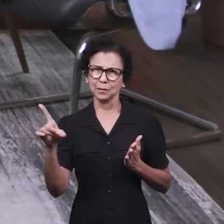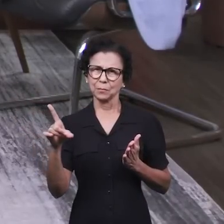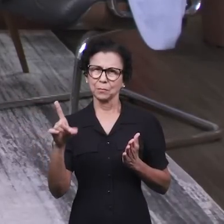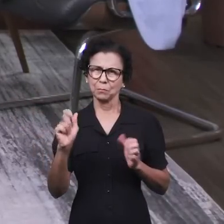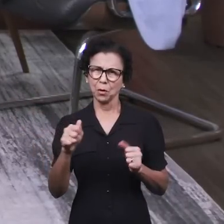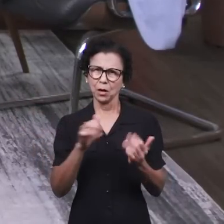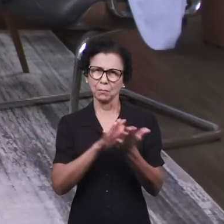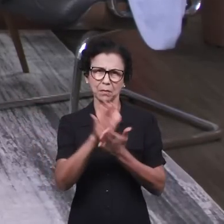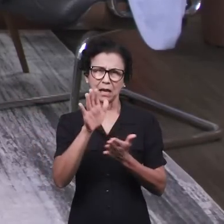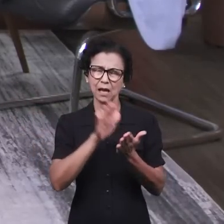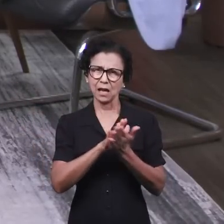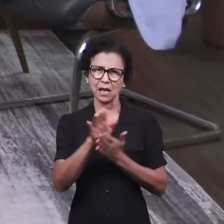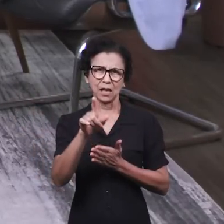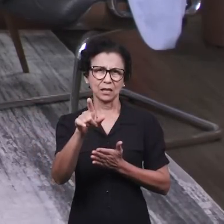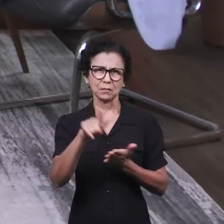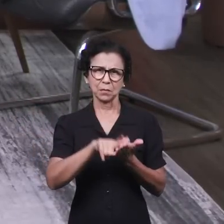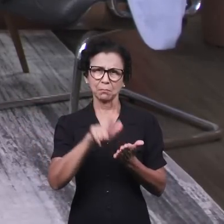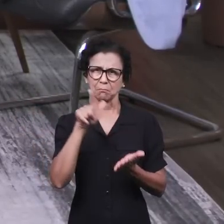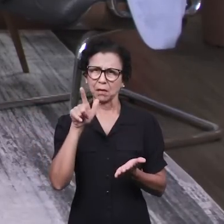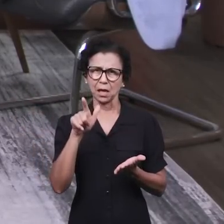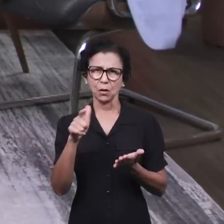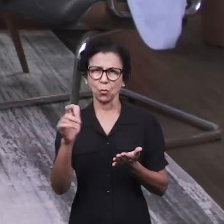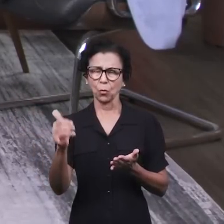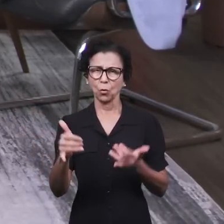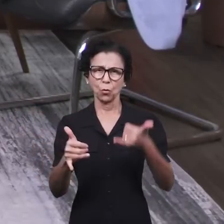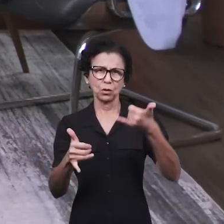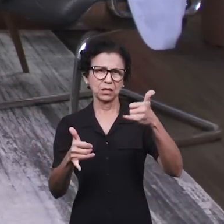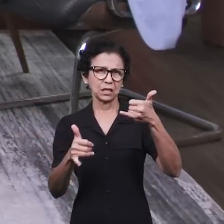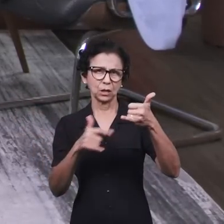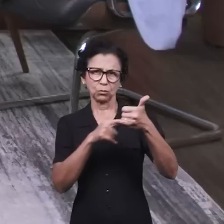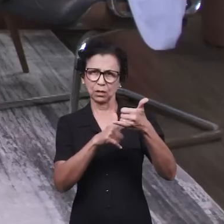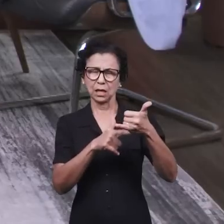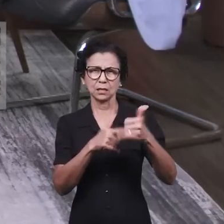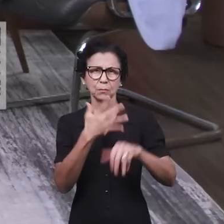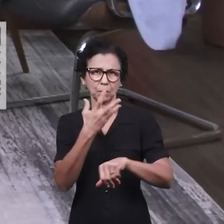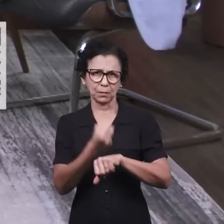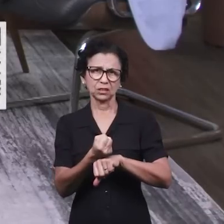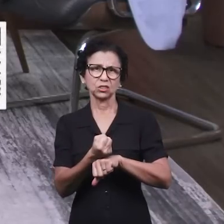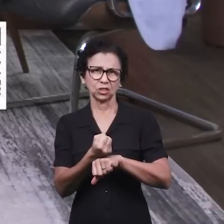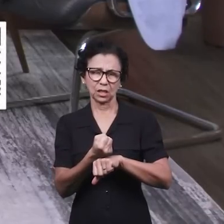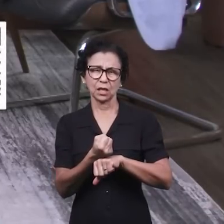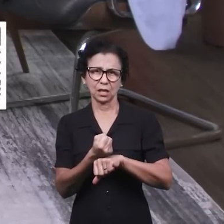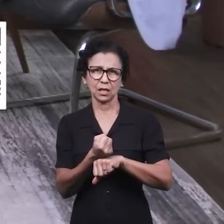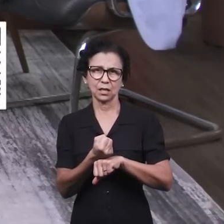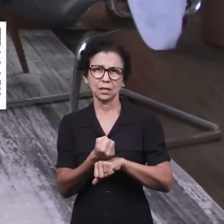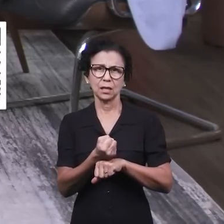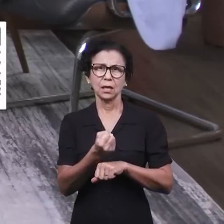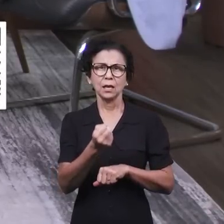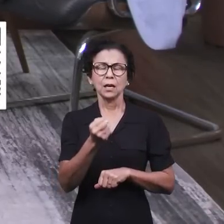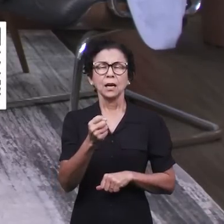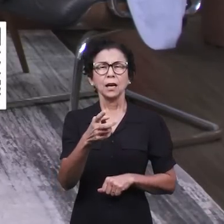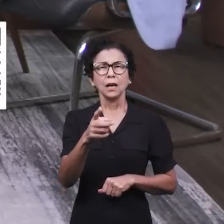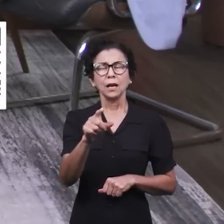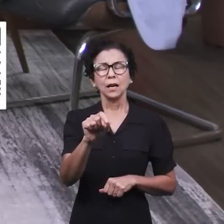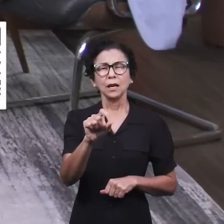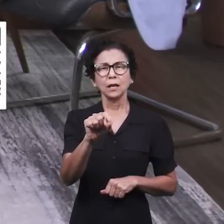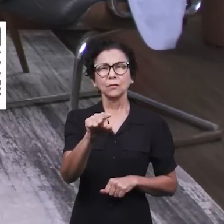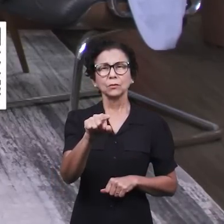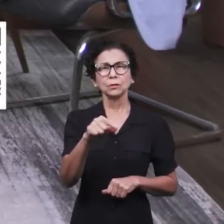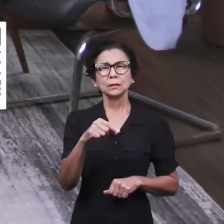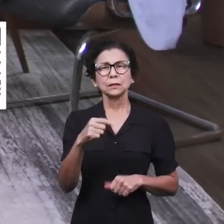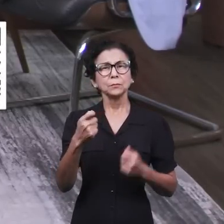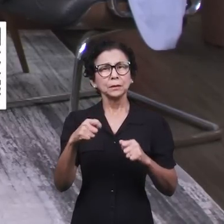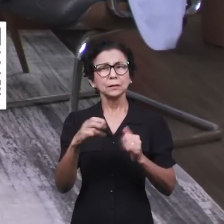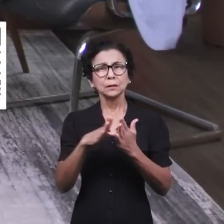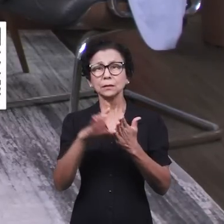Bíblia, pode ser a Bíblia impressa, ou eventualmente você tem no celular, tá? Se não tiver, você pode baixar, tem diversos. Tenha na